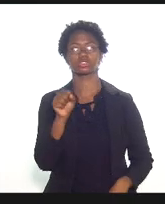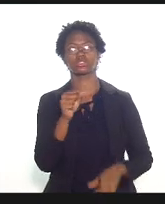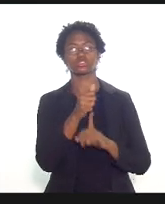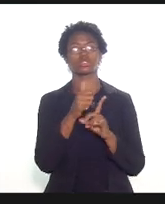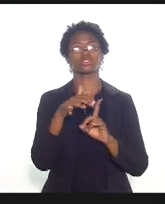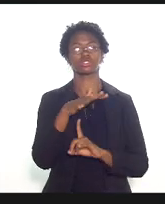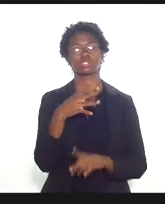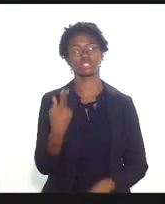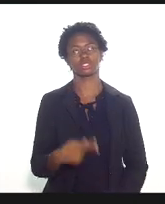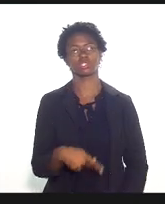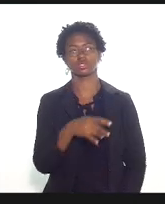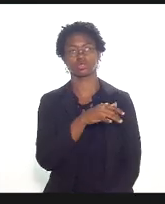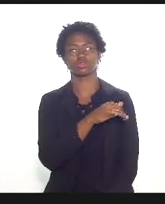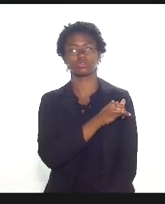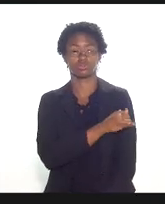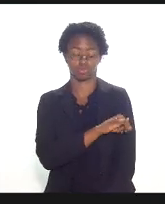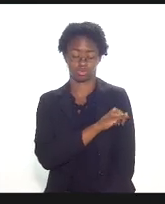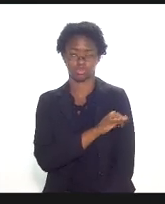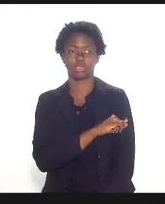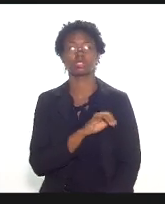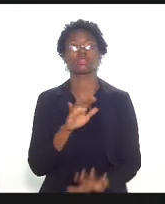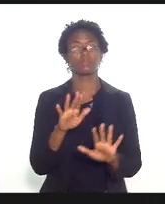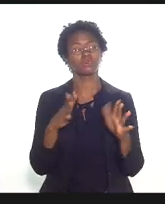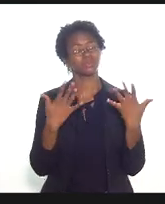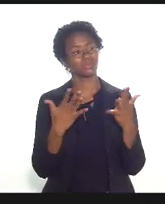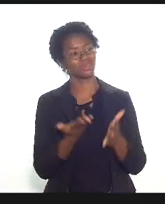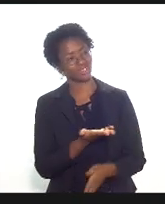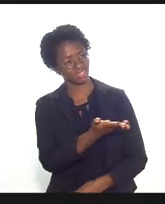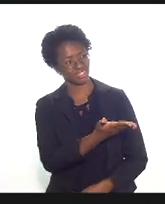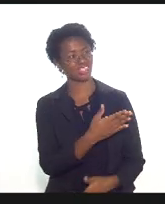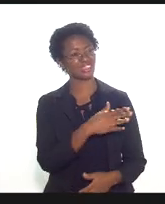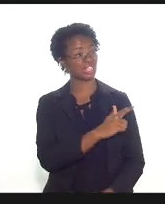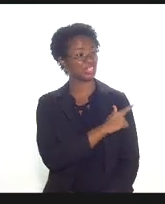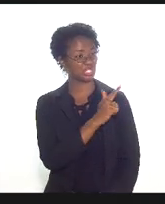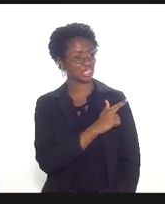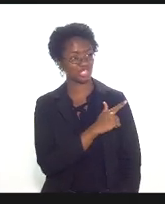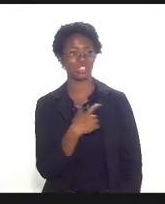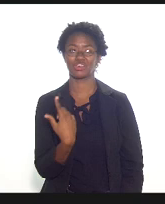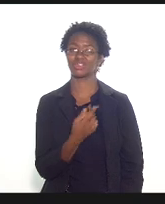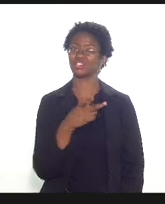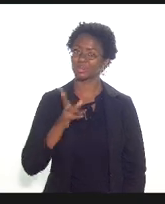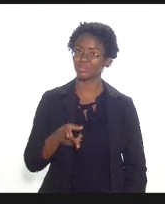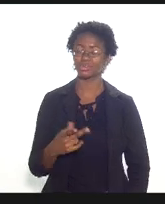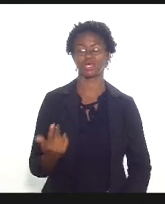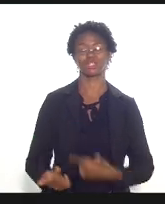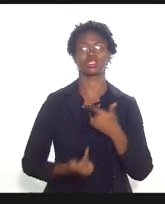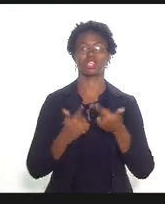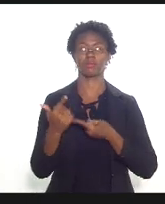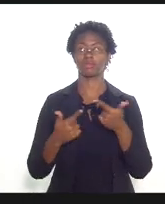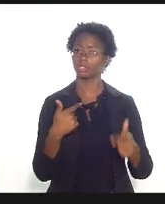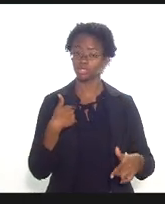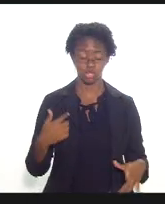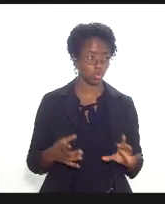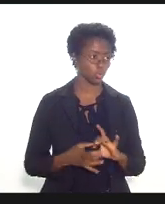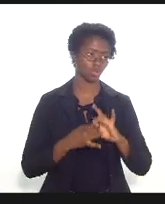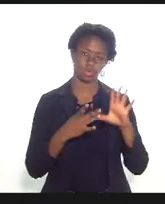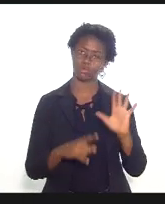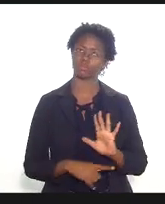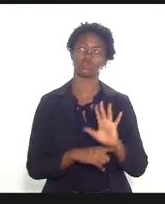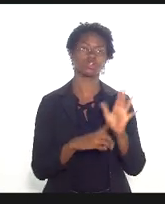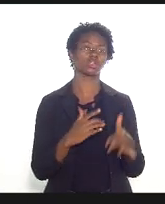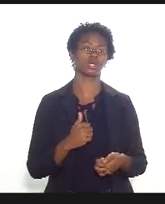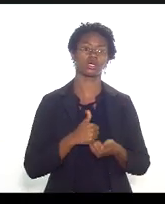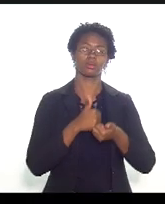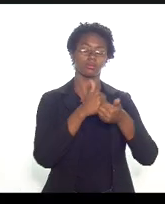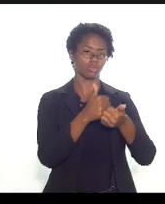Então, parabenizo aí a sua condução e estou aqui com o nosso mandato e à disposição, né, da Comissão de